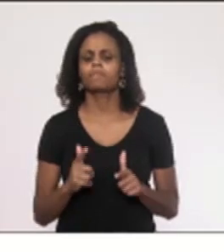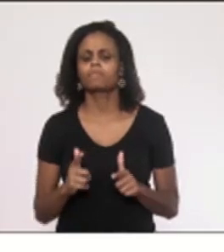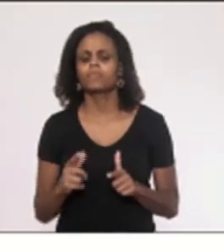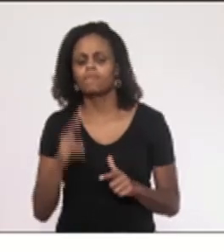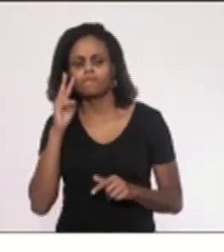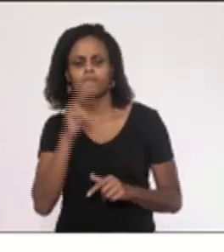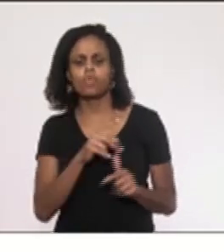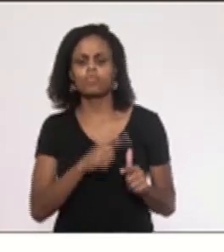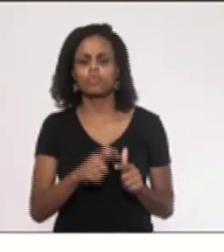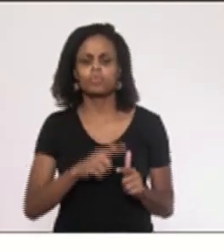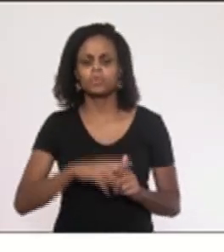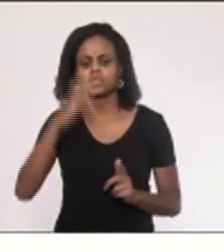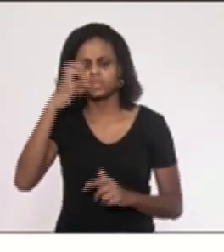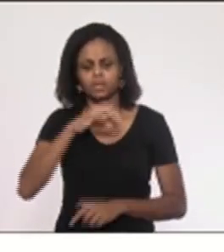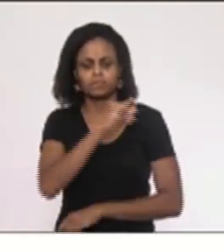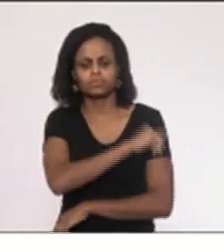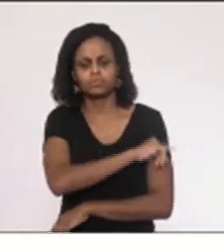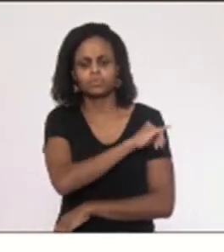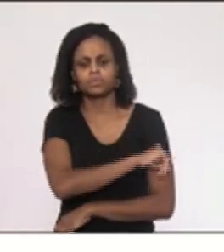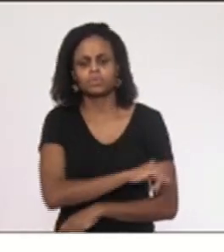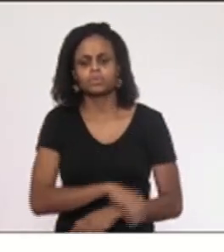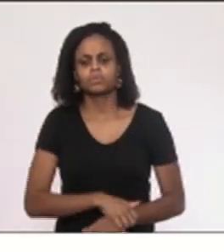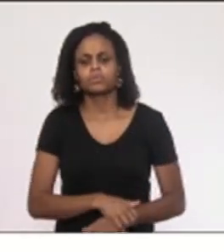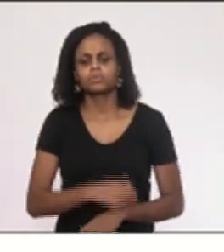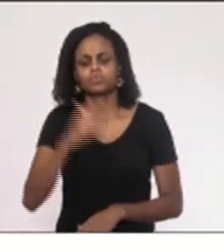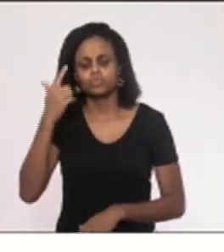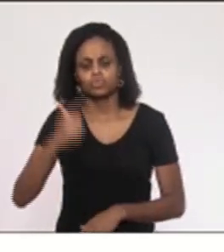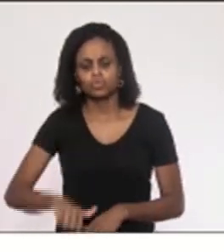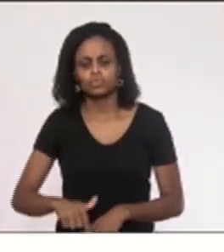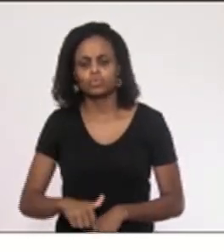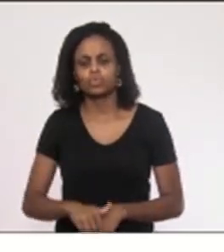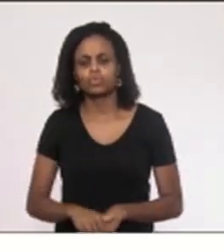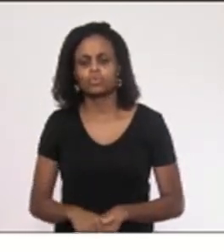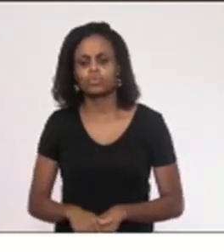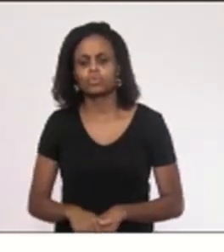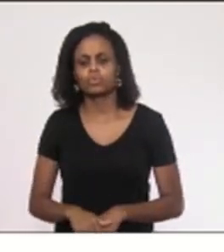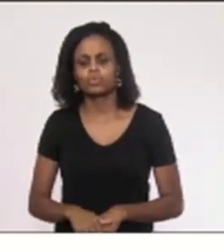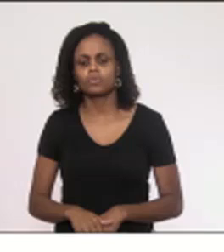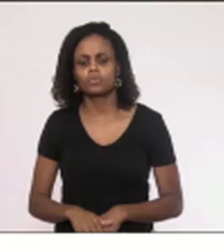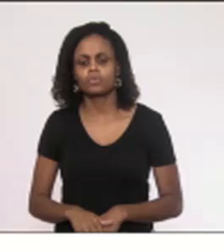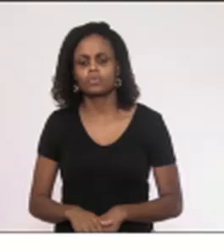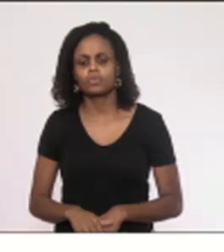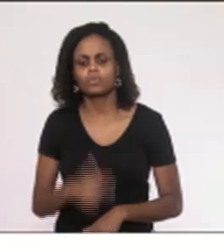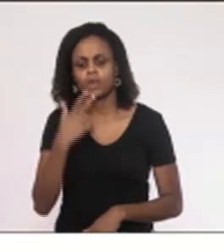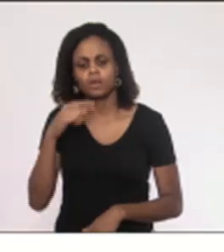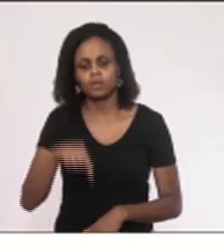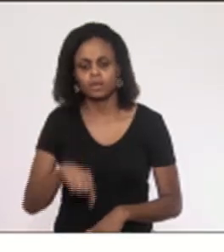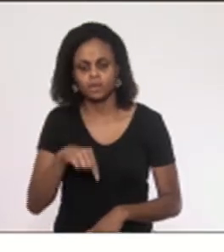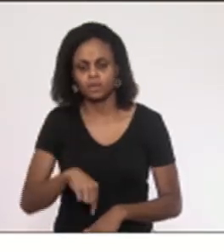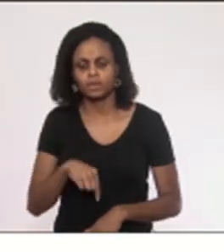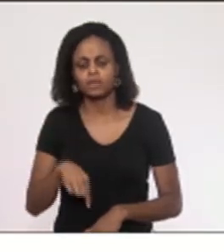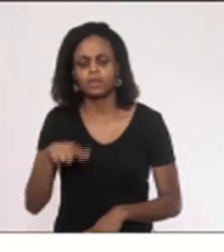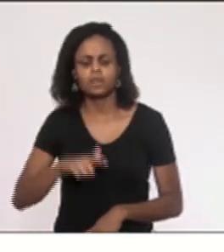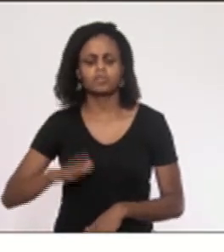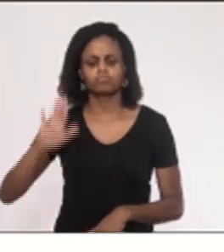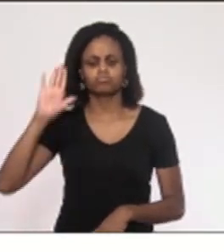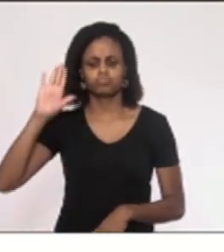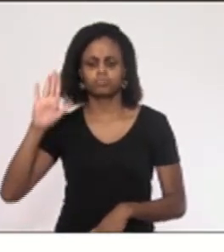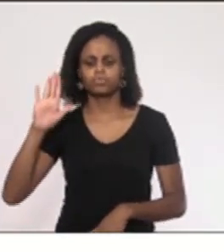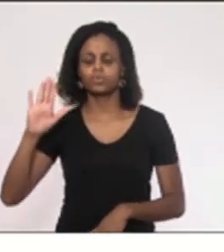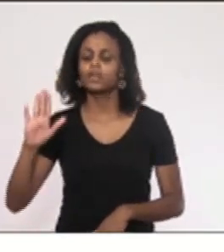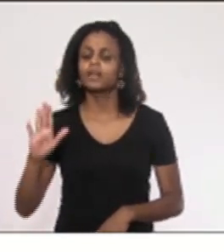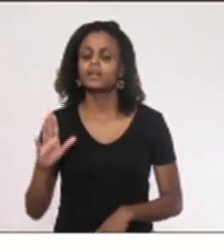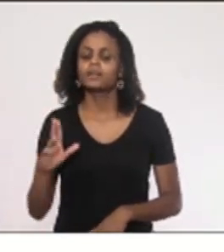tão grave do Rio de Janeiro. Mais uma vez, reafirmo aqui que essa legislatura ela tem